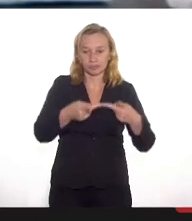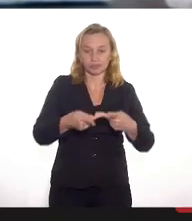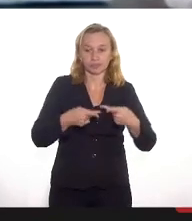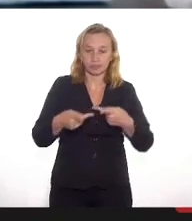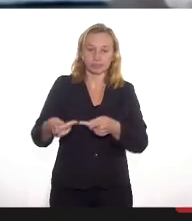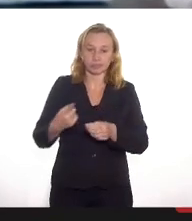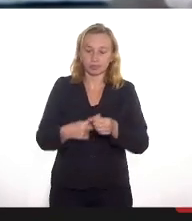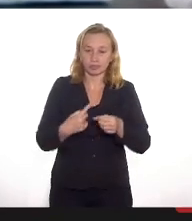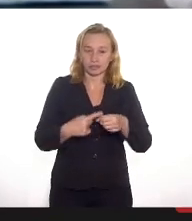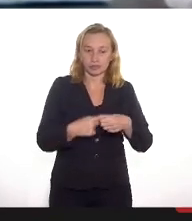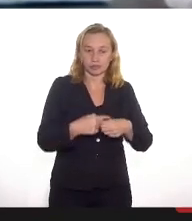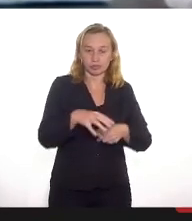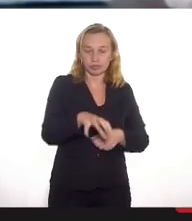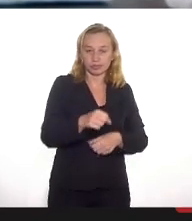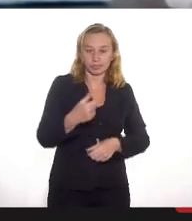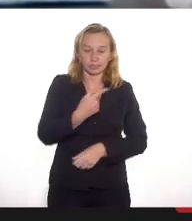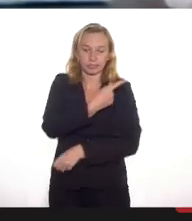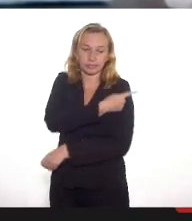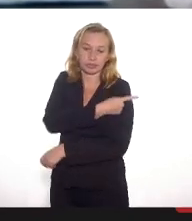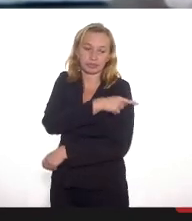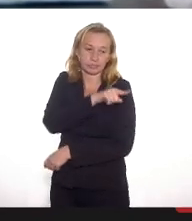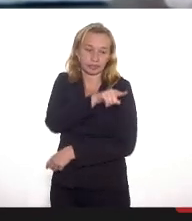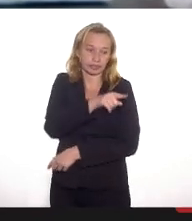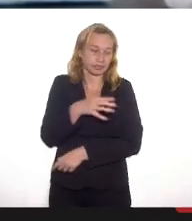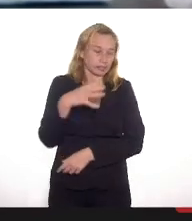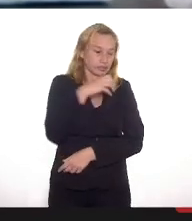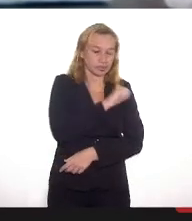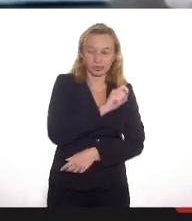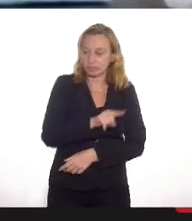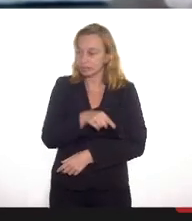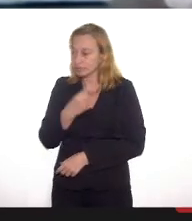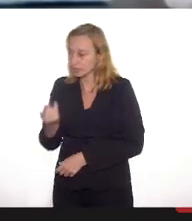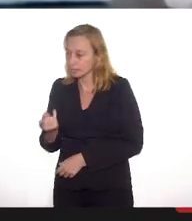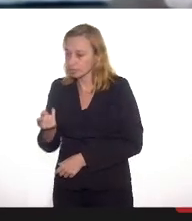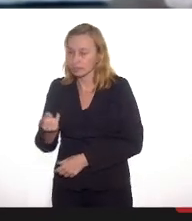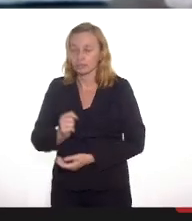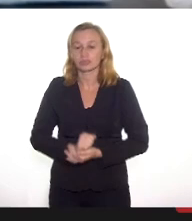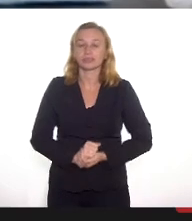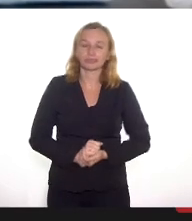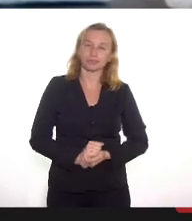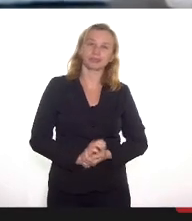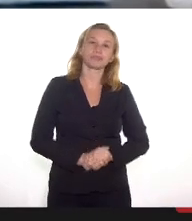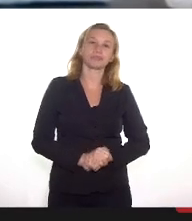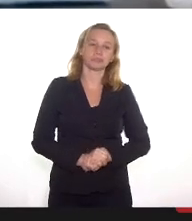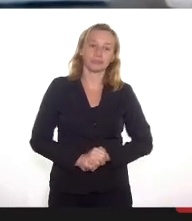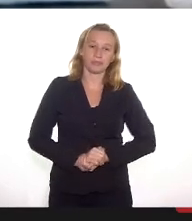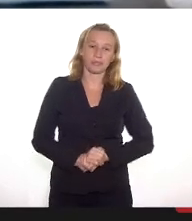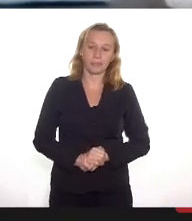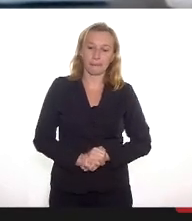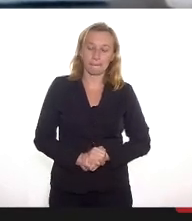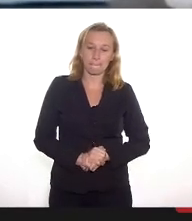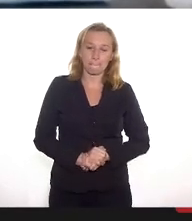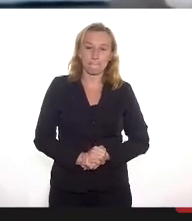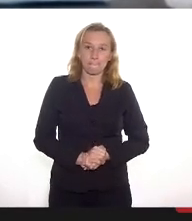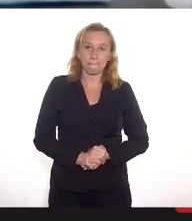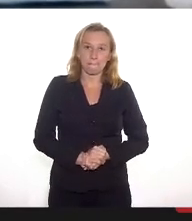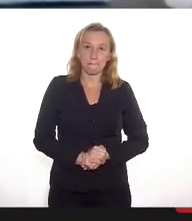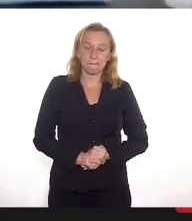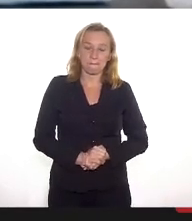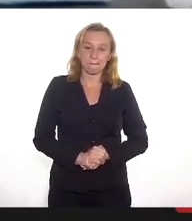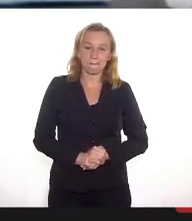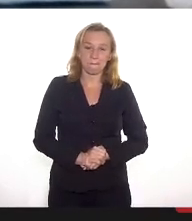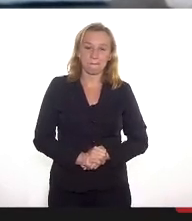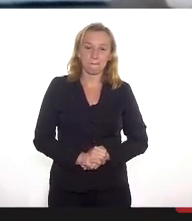para poder pegar a vacina daquele município estava mais adiantada que tinha incorporado ou determinado grupo ele jogava importante